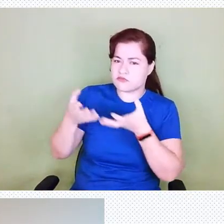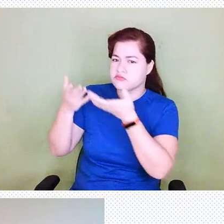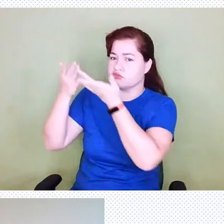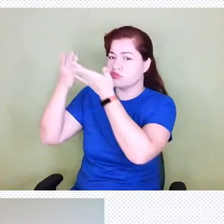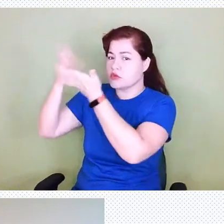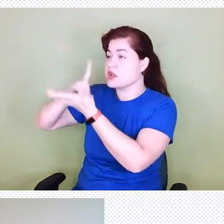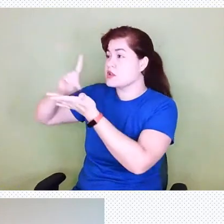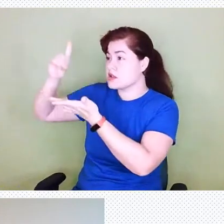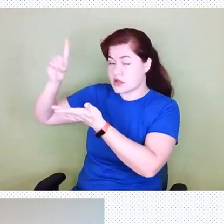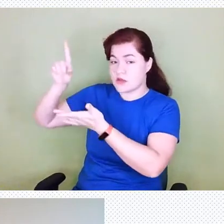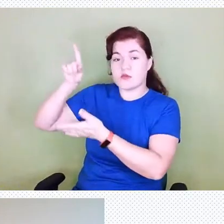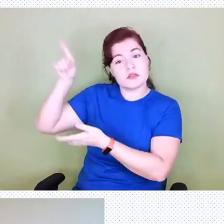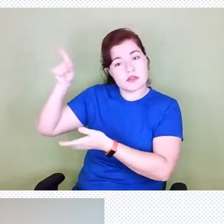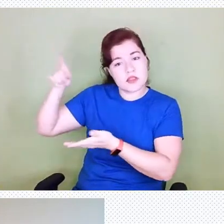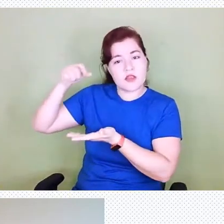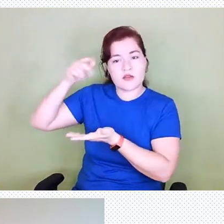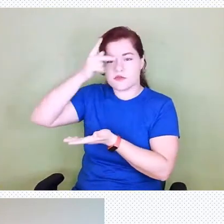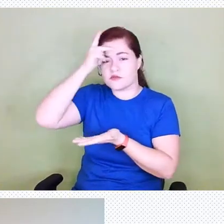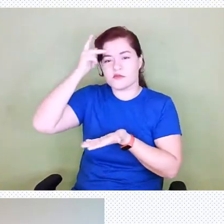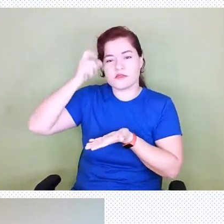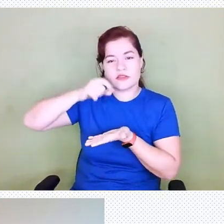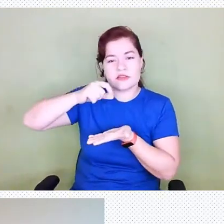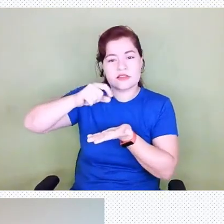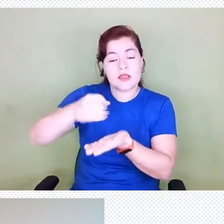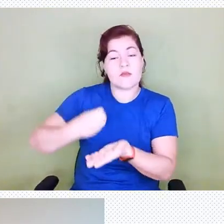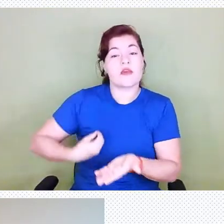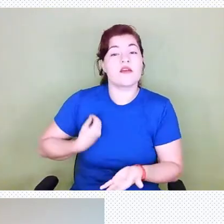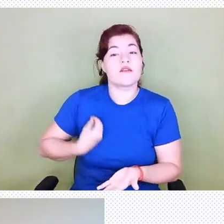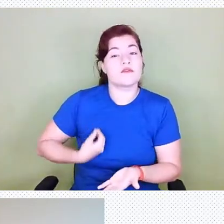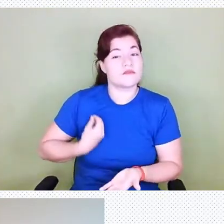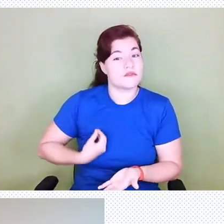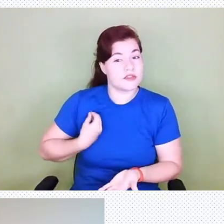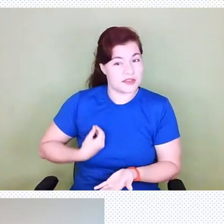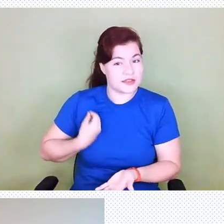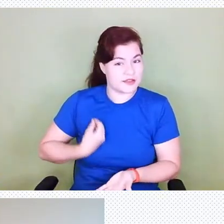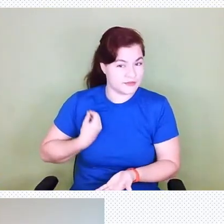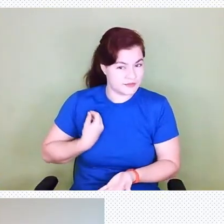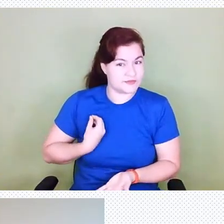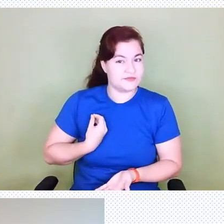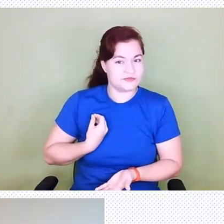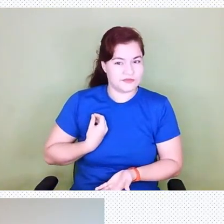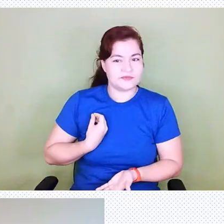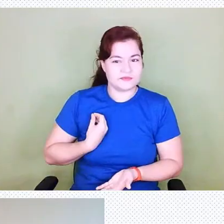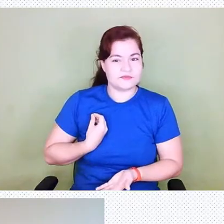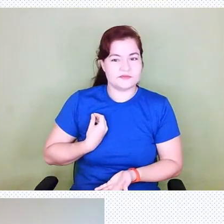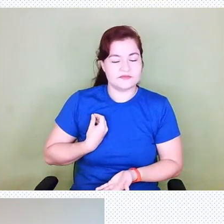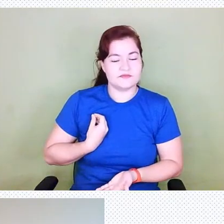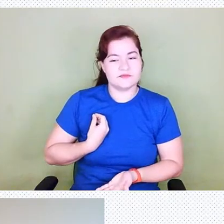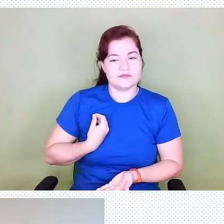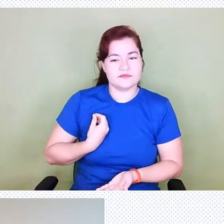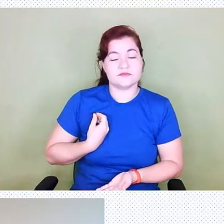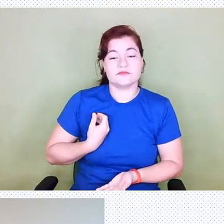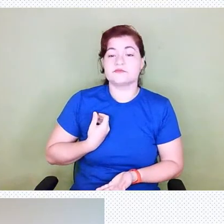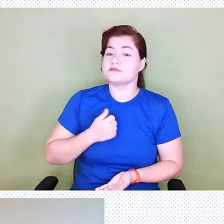de vidas. É Deus que semeia a vida. E ainda